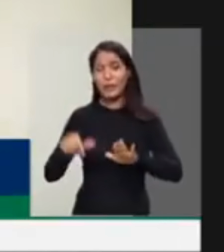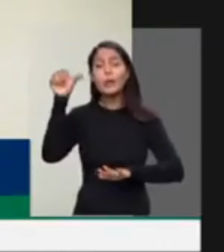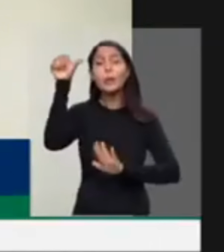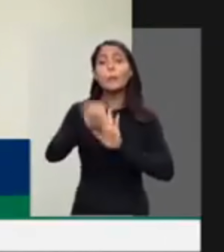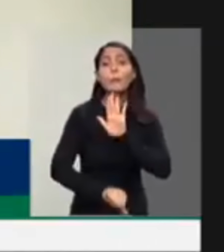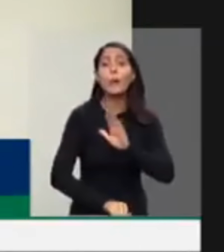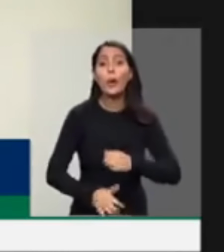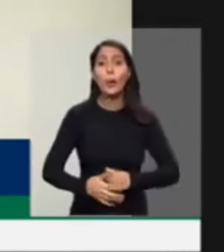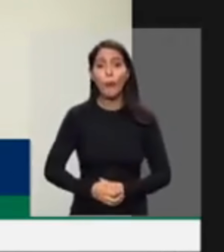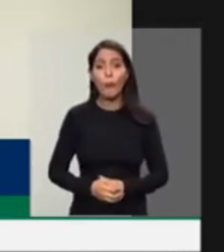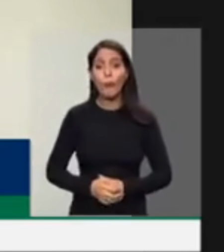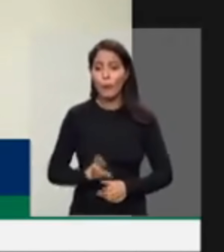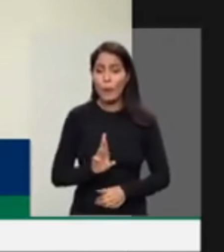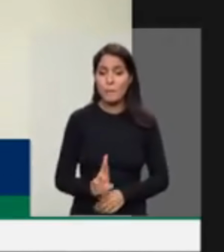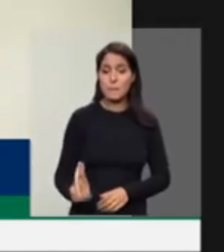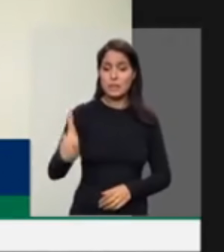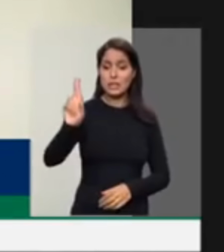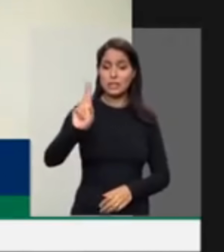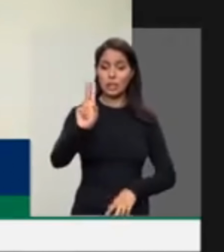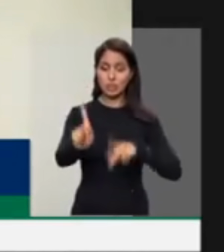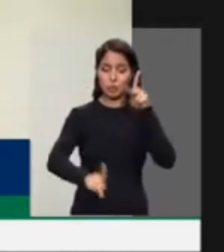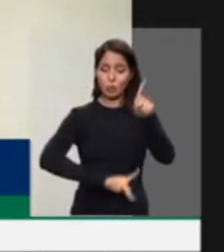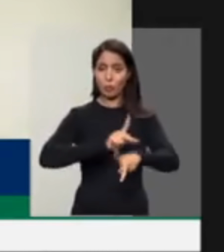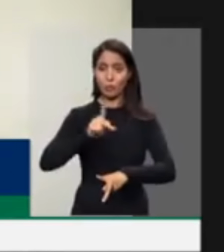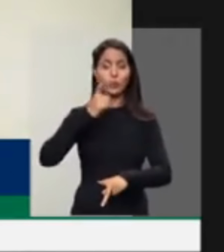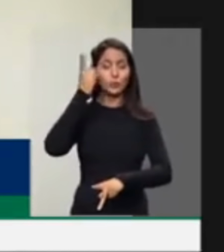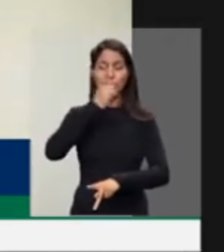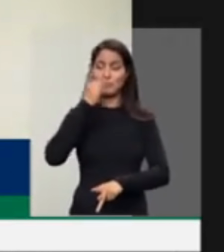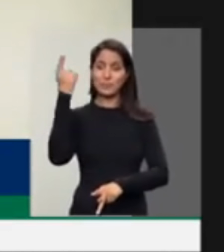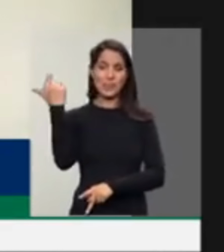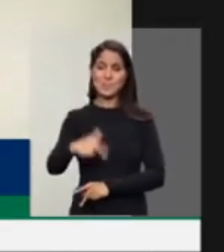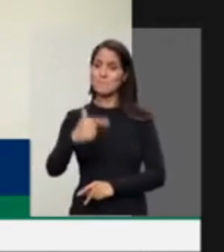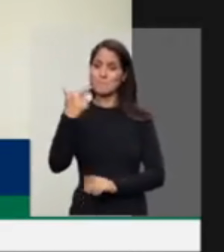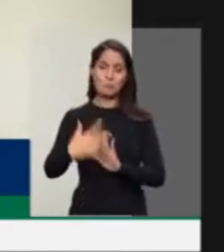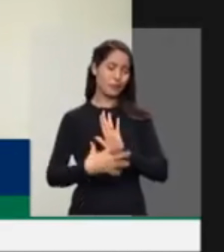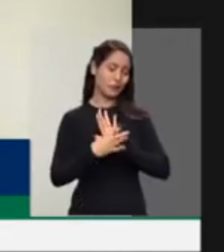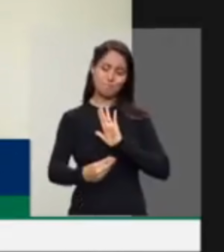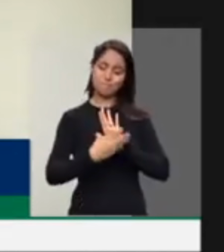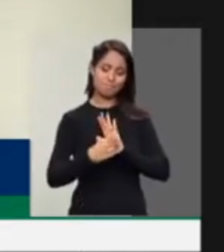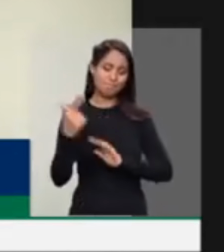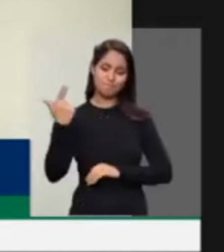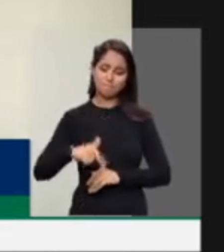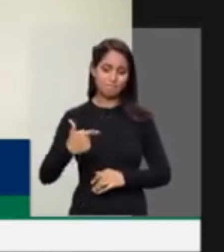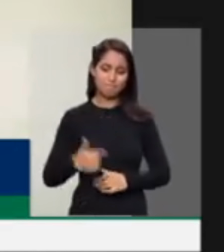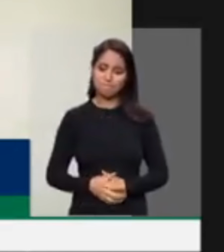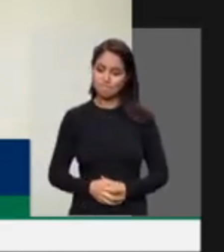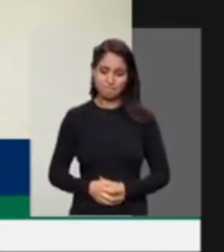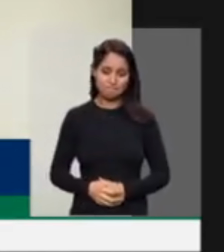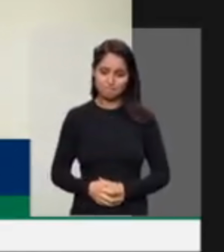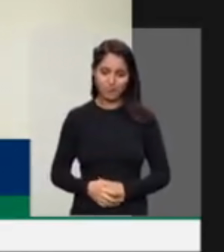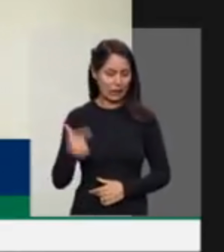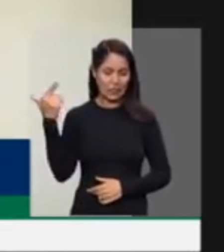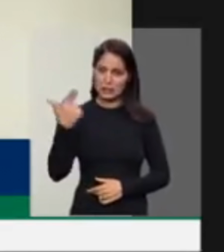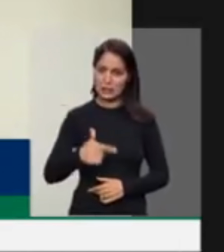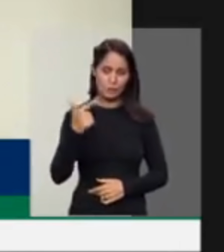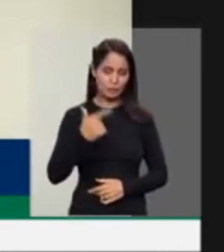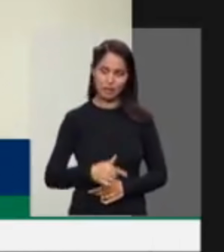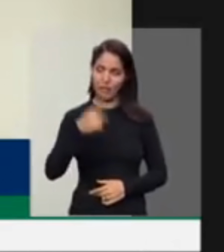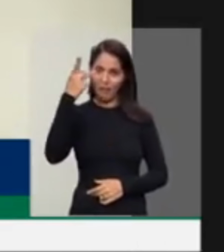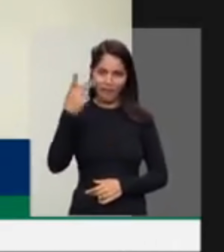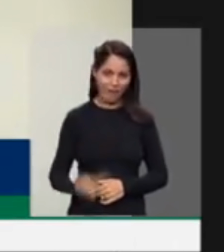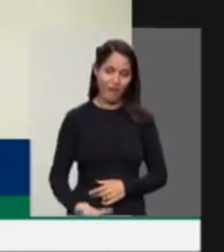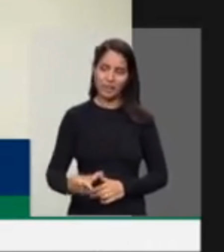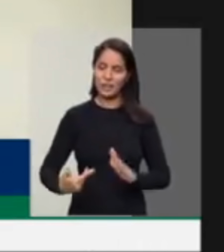forma legítima e democrática também não têm voz nessa casa, também não têm voz nesse parlamento.